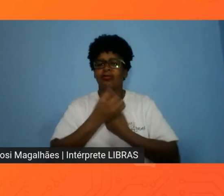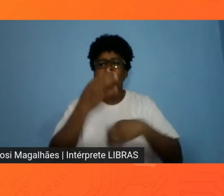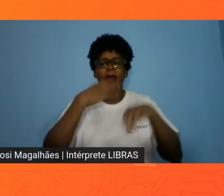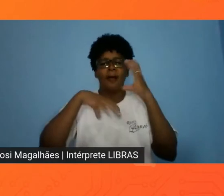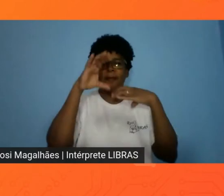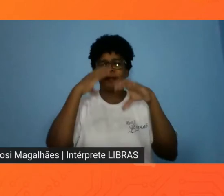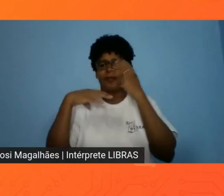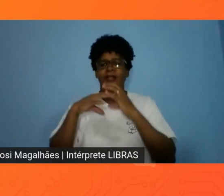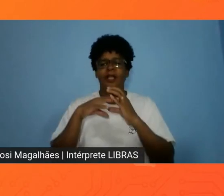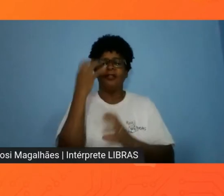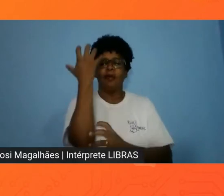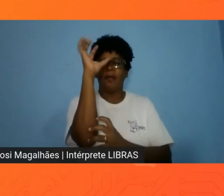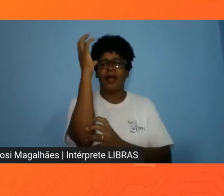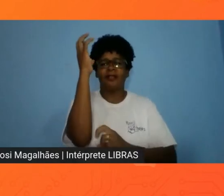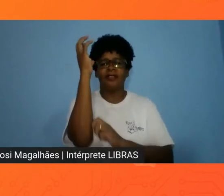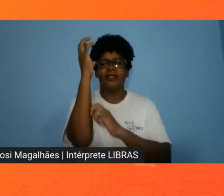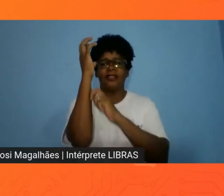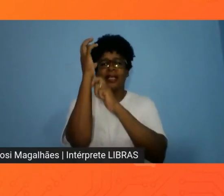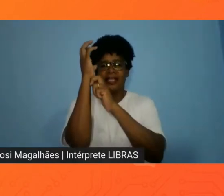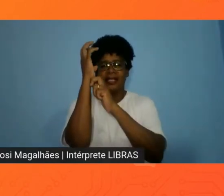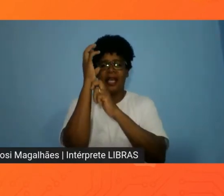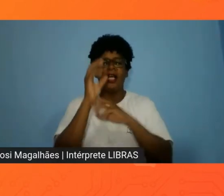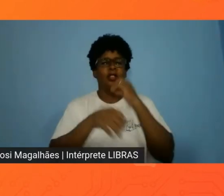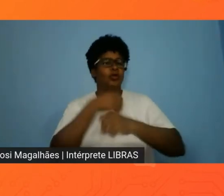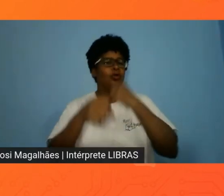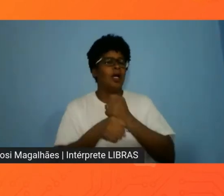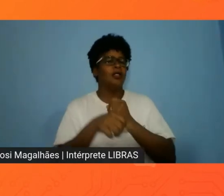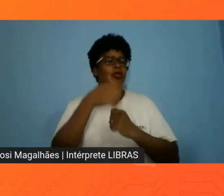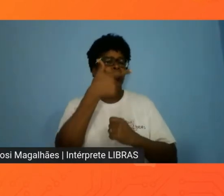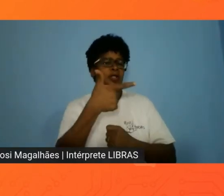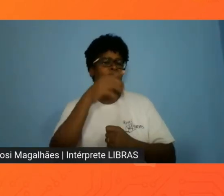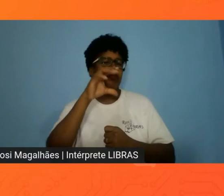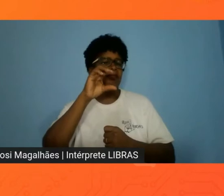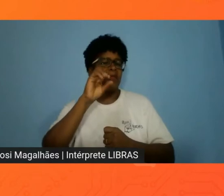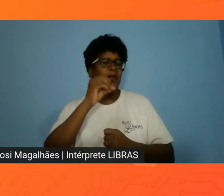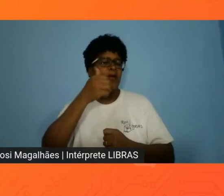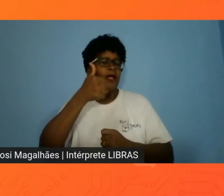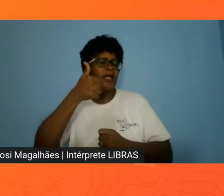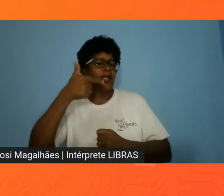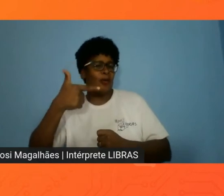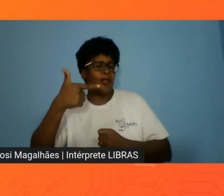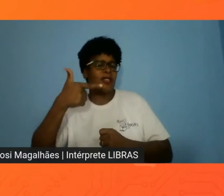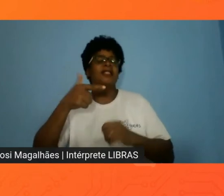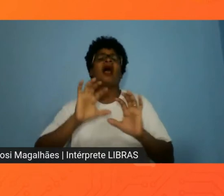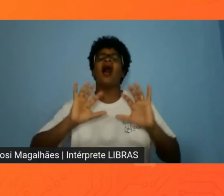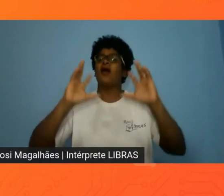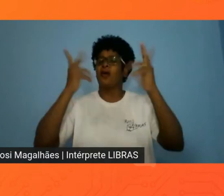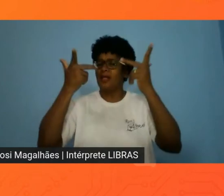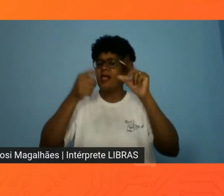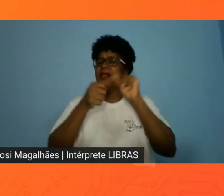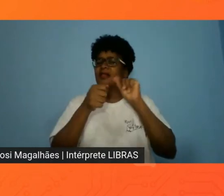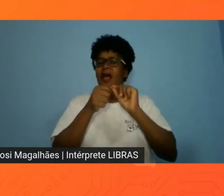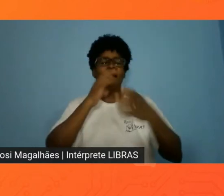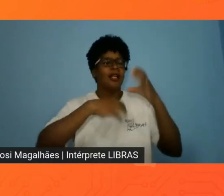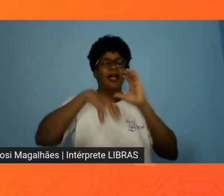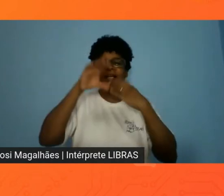Vicente Naranha. Desde 2014 acontece a Feira Literária de Música no Parque